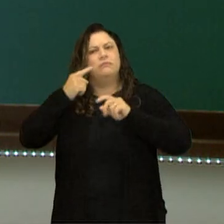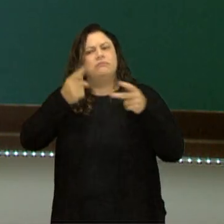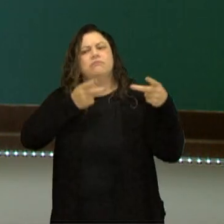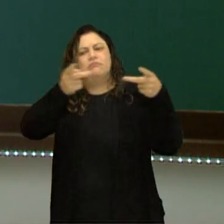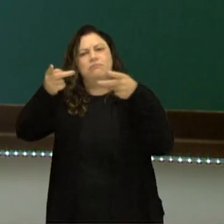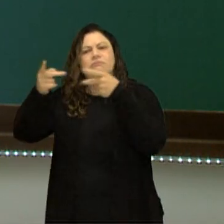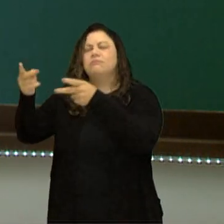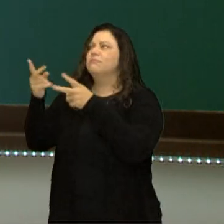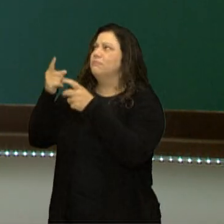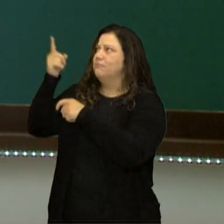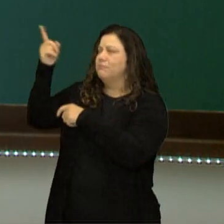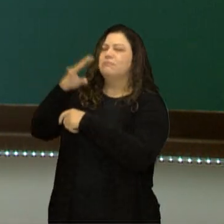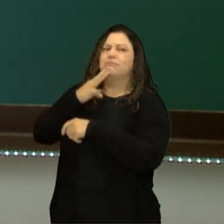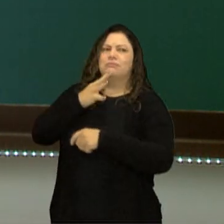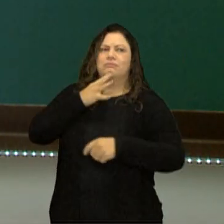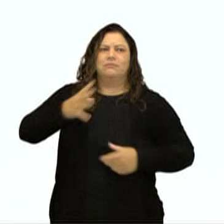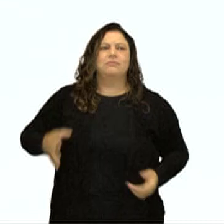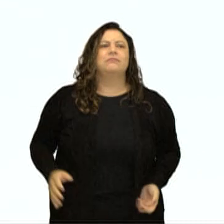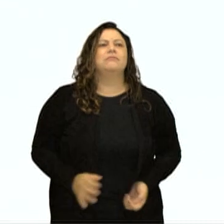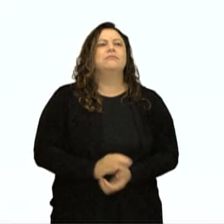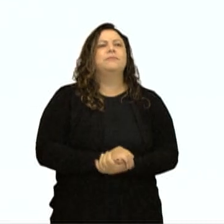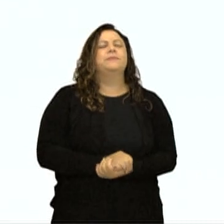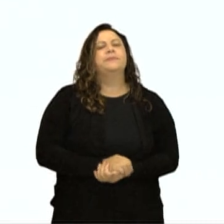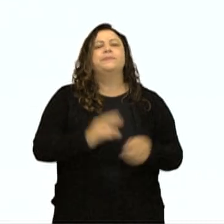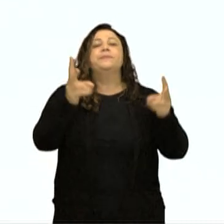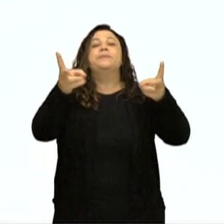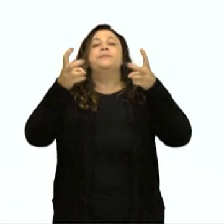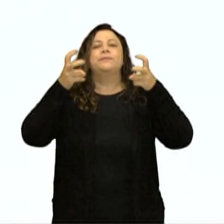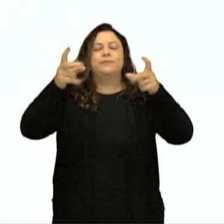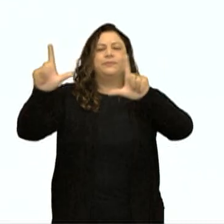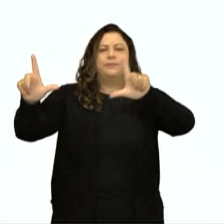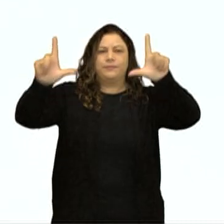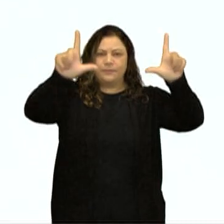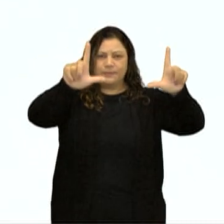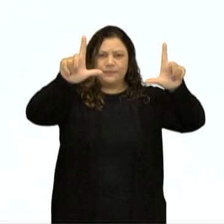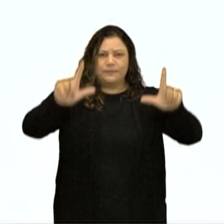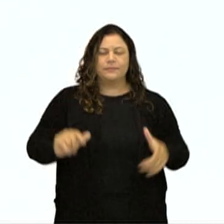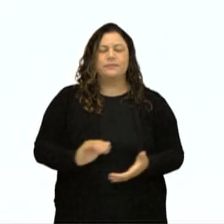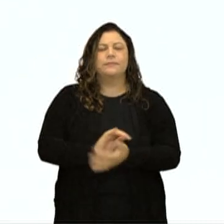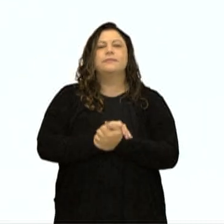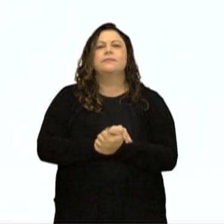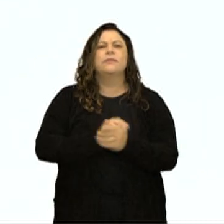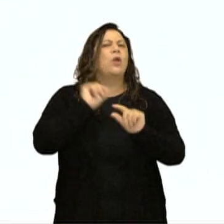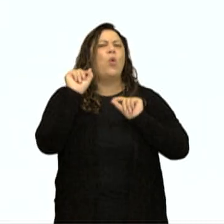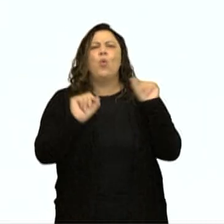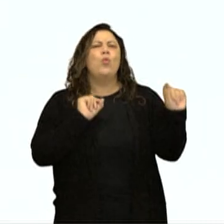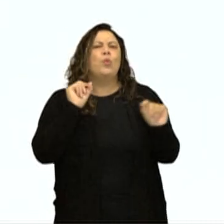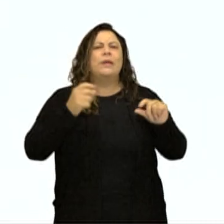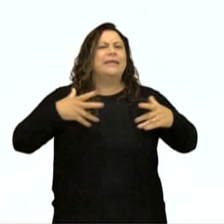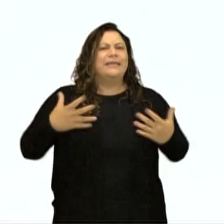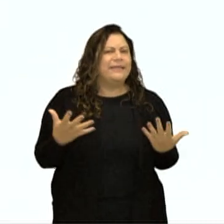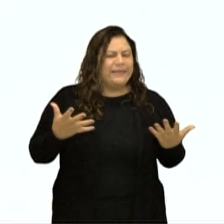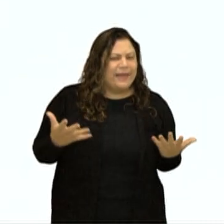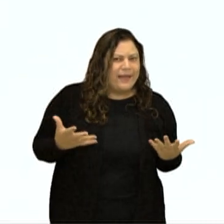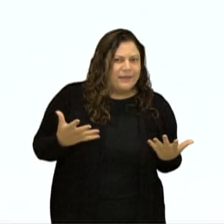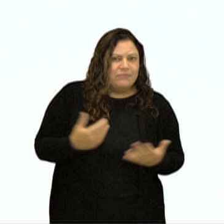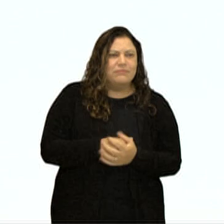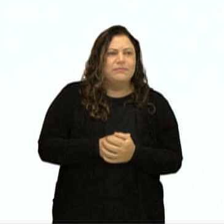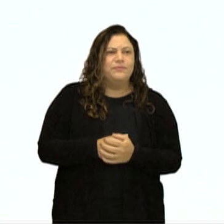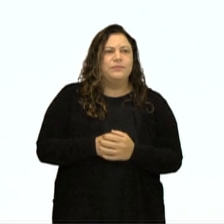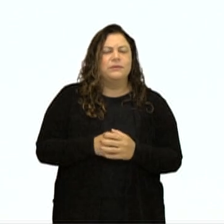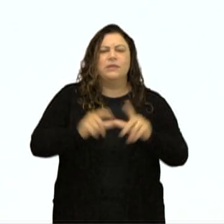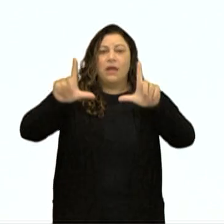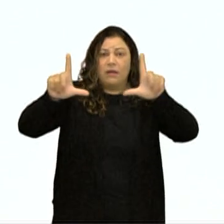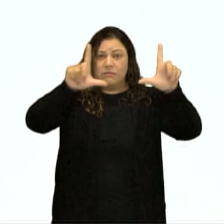York. Reading Comprehension. Observa essa página aqui. O que, que é isso? De onde foi retirada